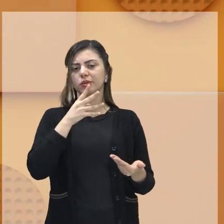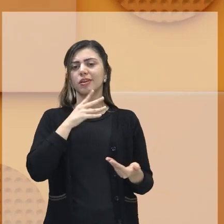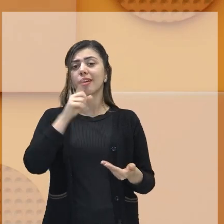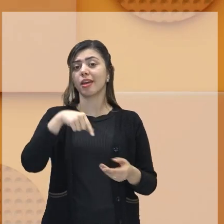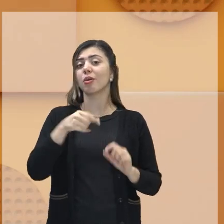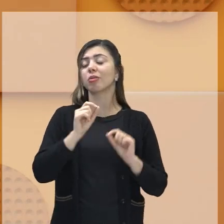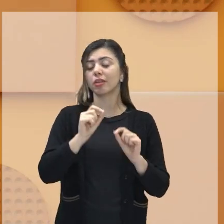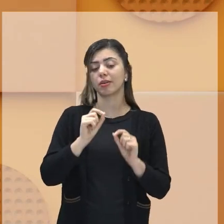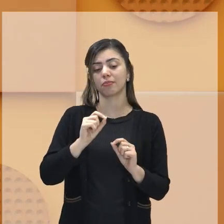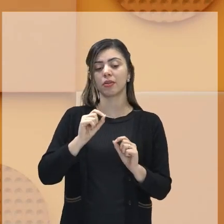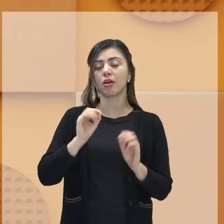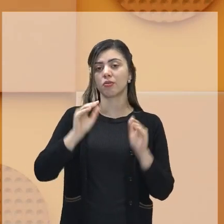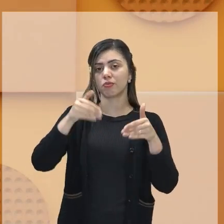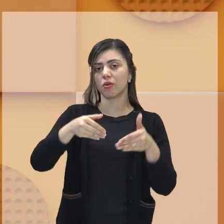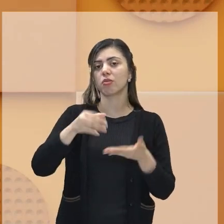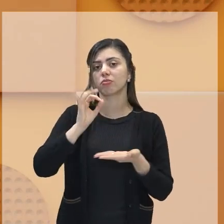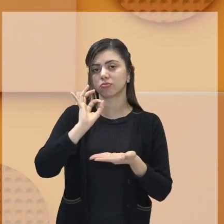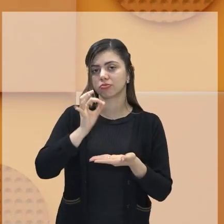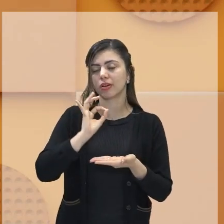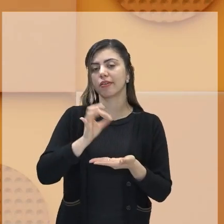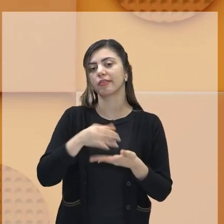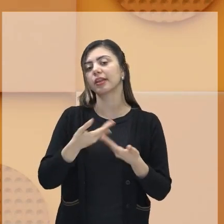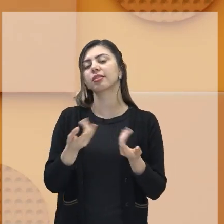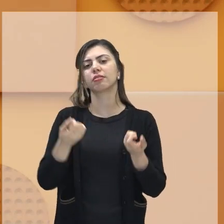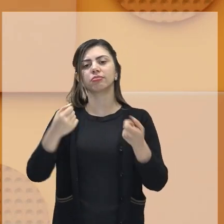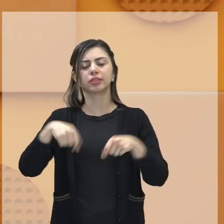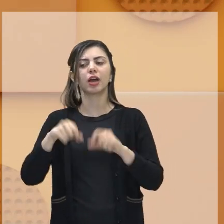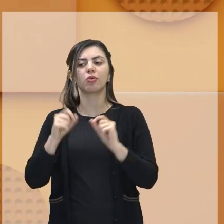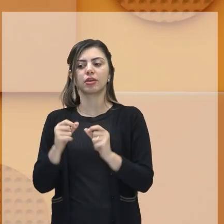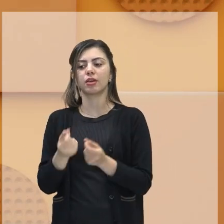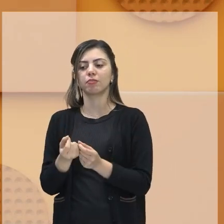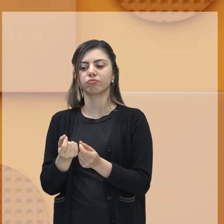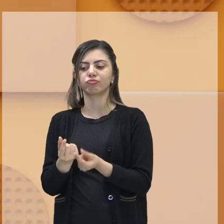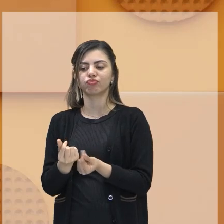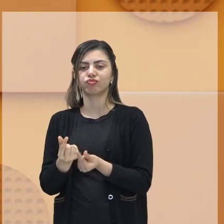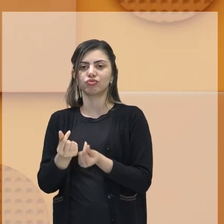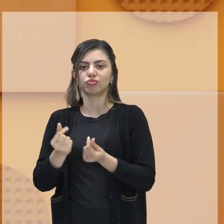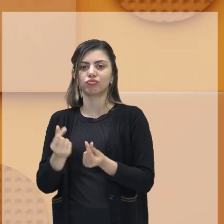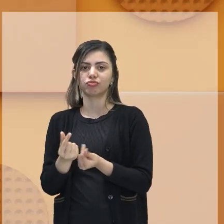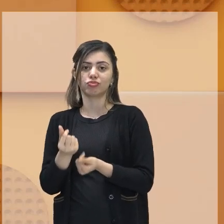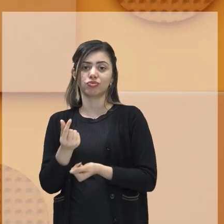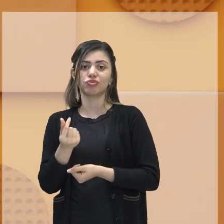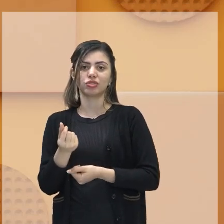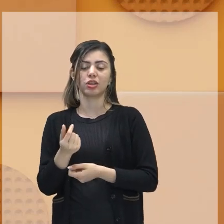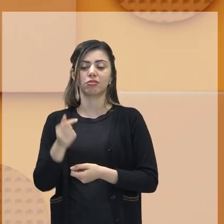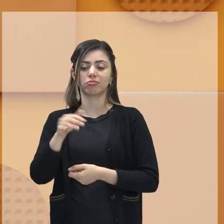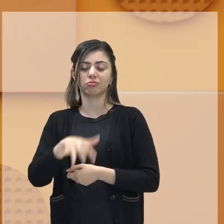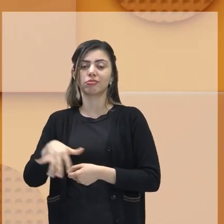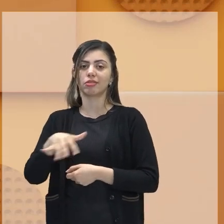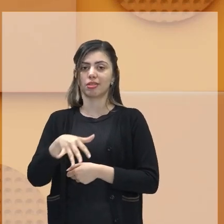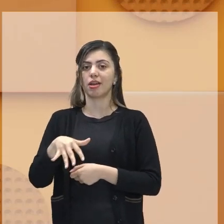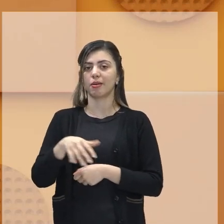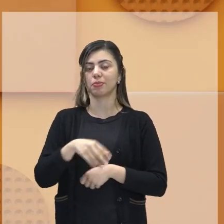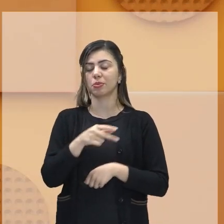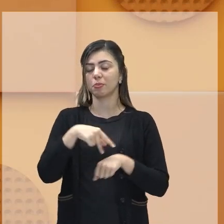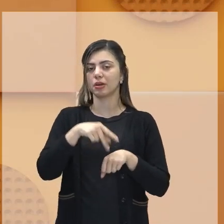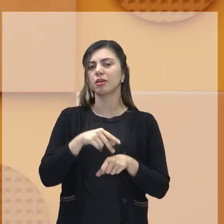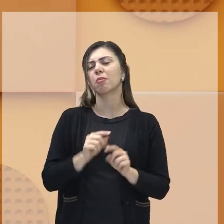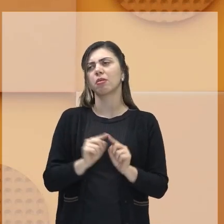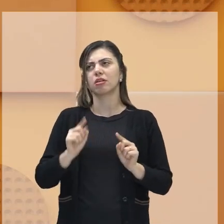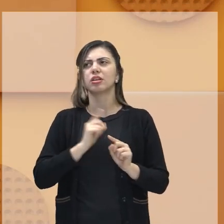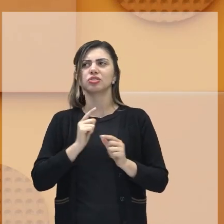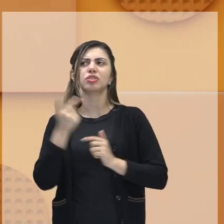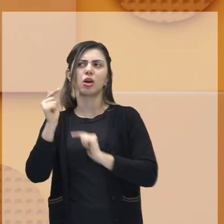café especificamente, que gerava uma receita grande, né, para o país naquele momento. Existiam outros, como a gente